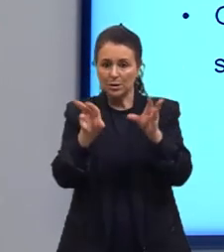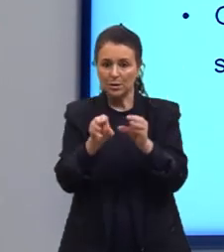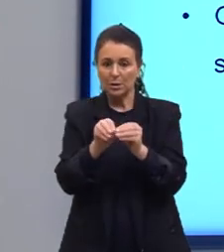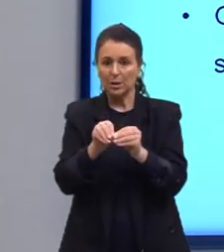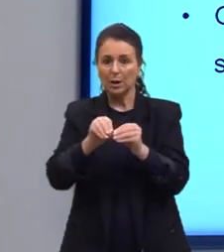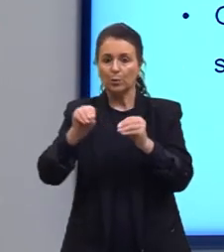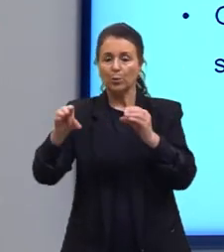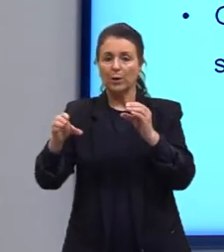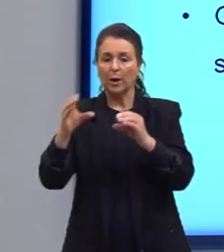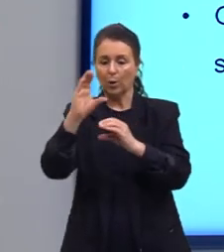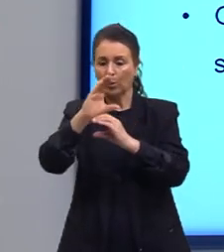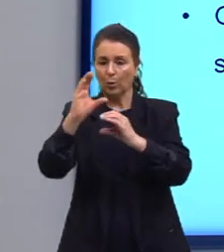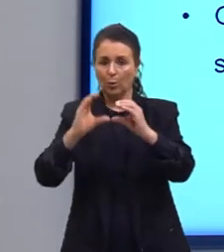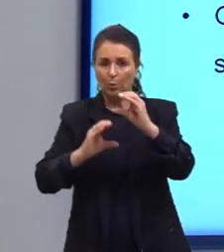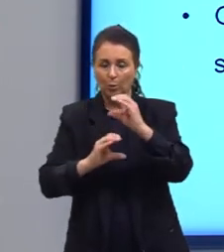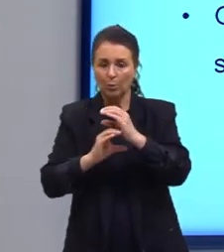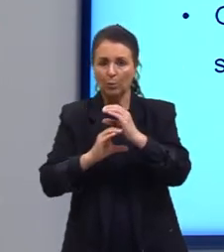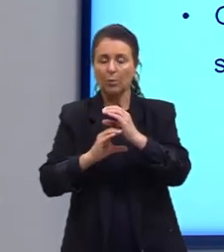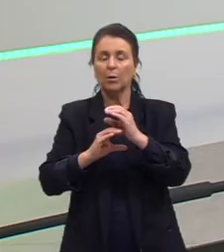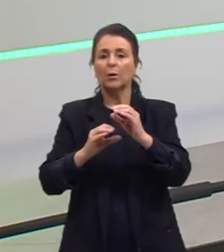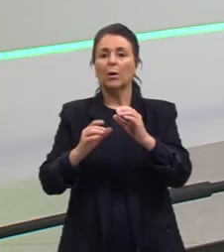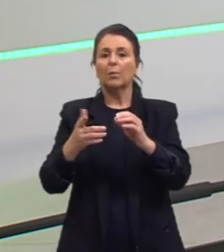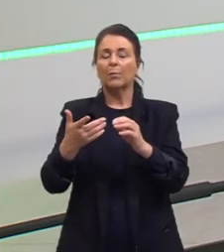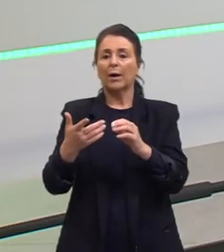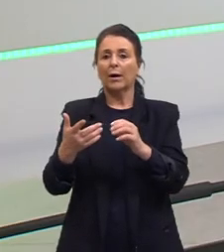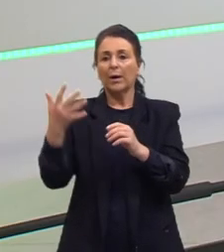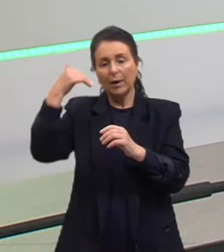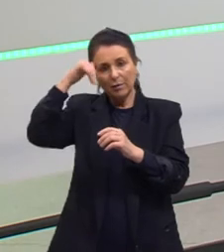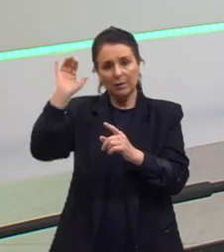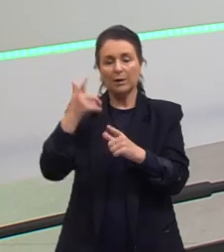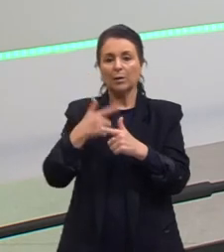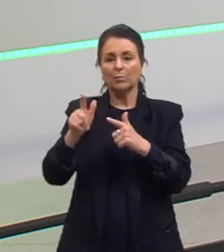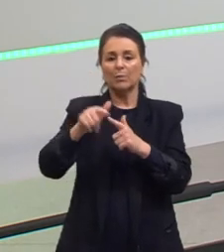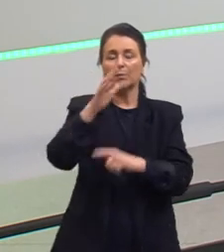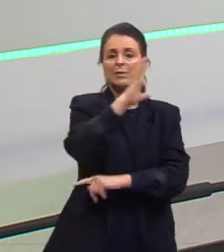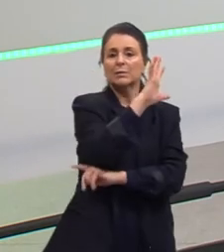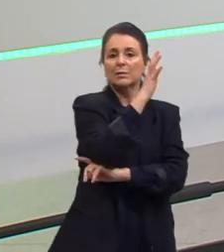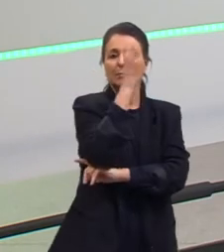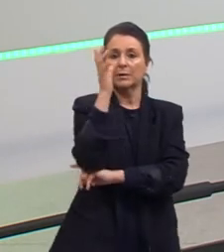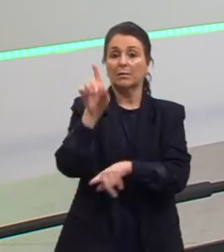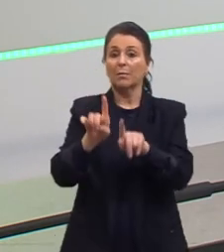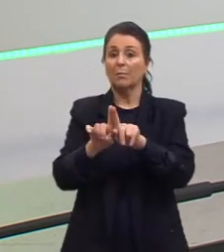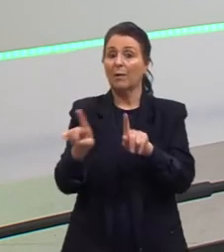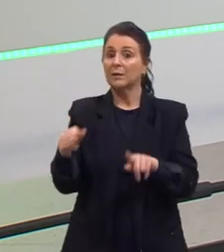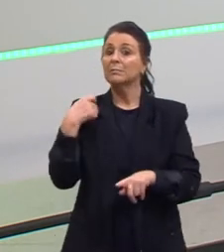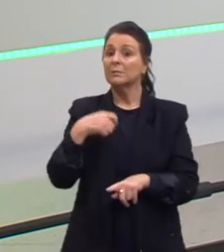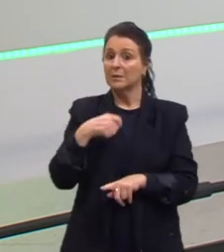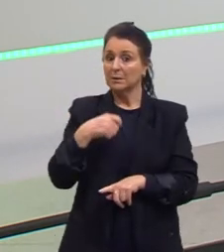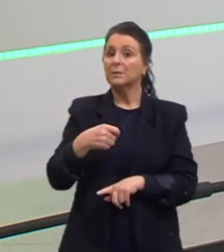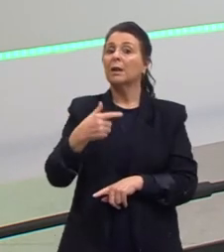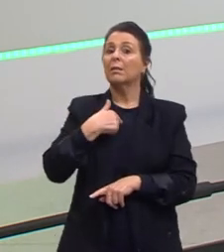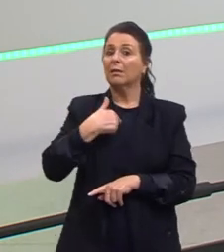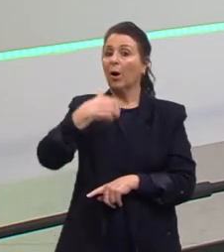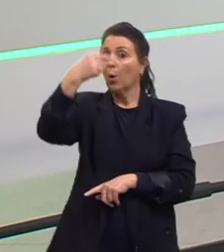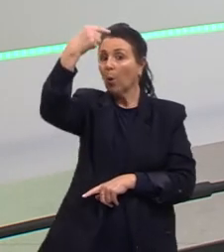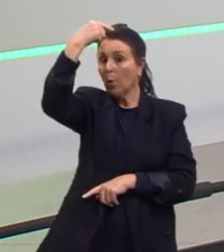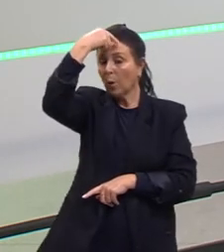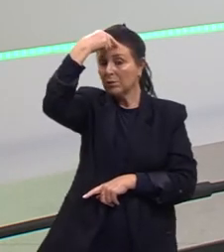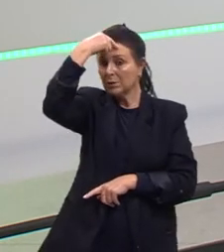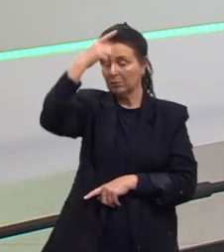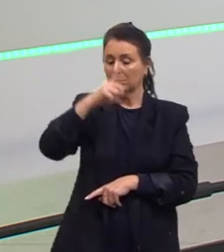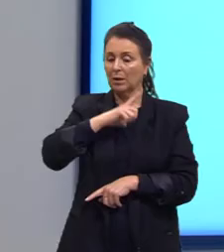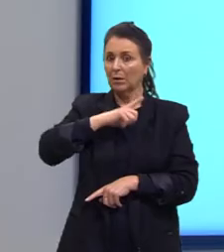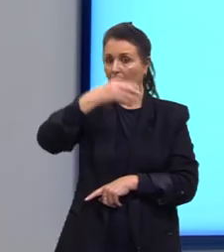evitar esse passivo ambiental diminuir esses problemas ambientais mas claro tem que havia uma conscientização